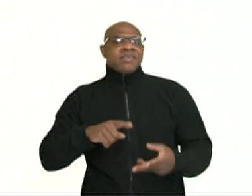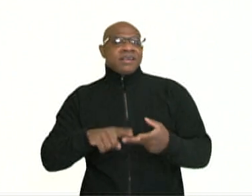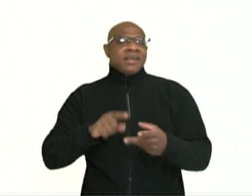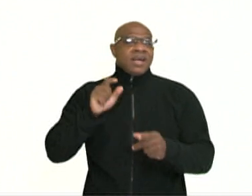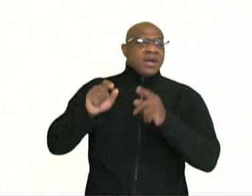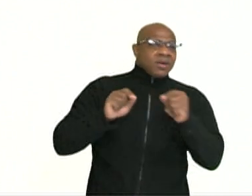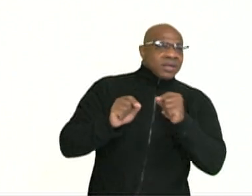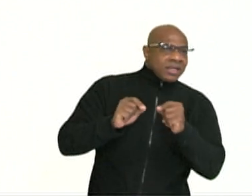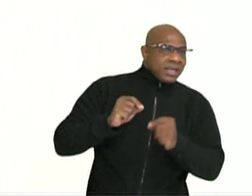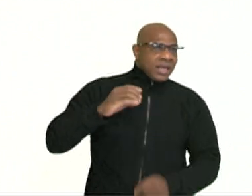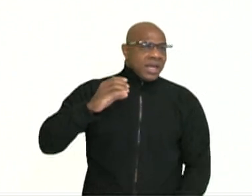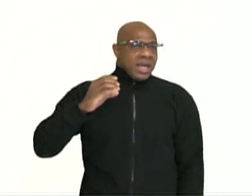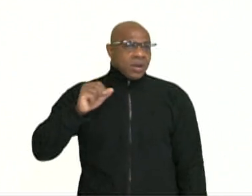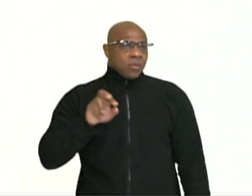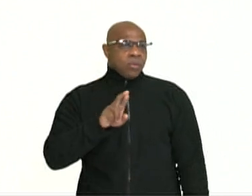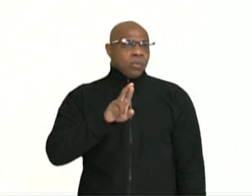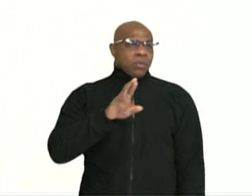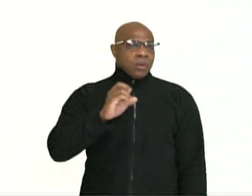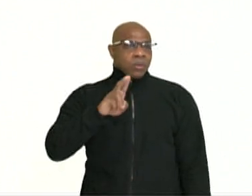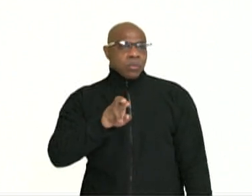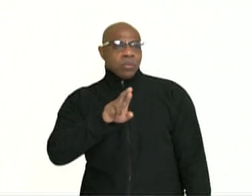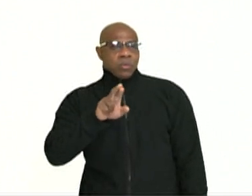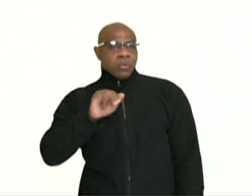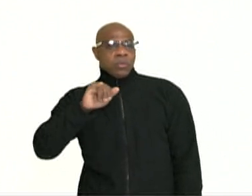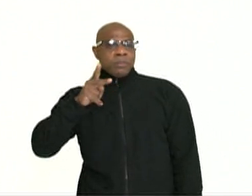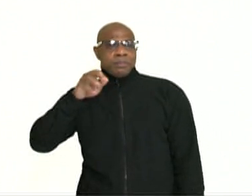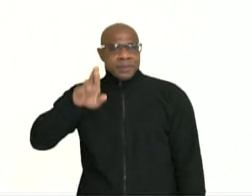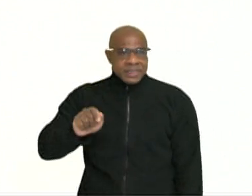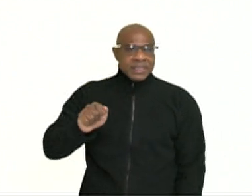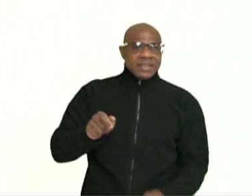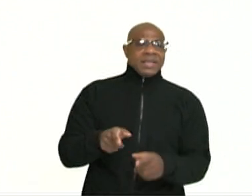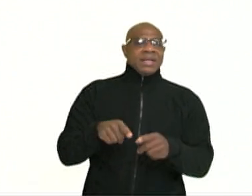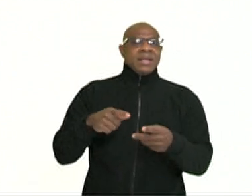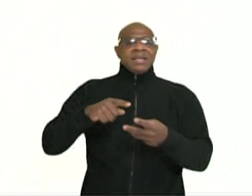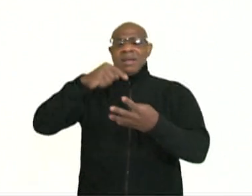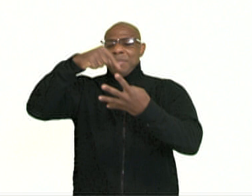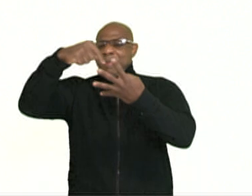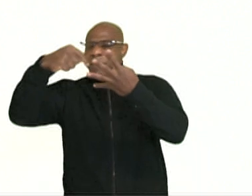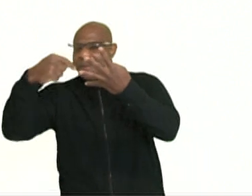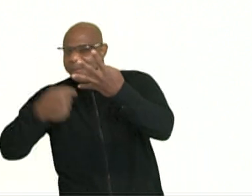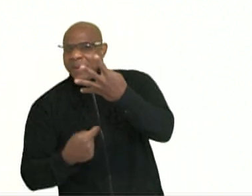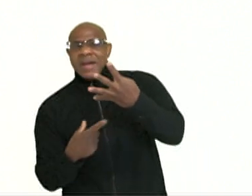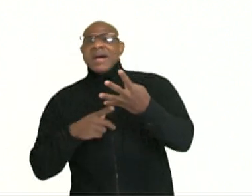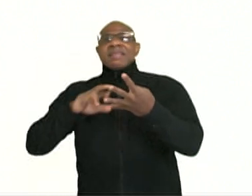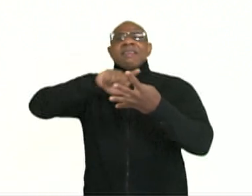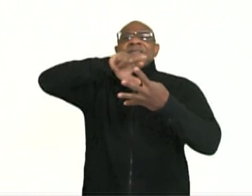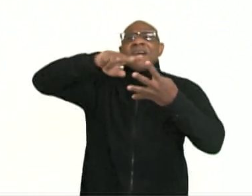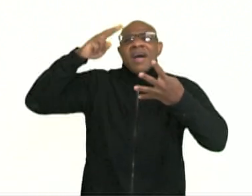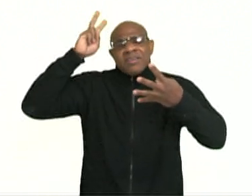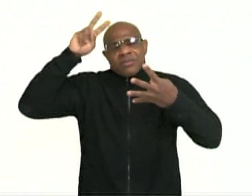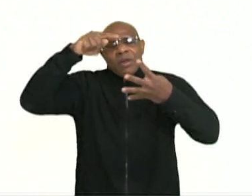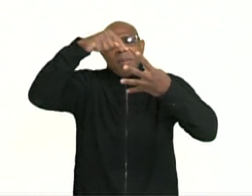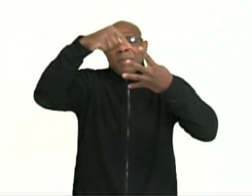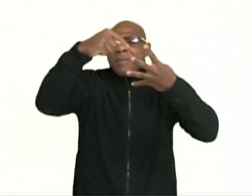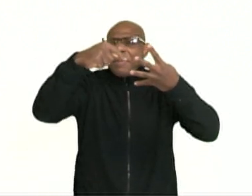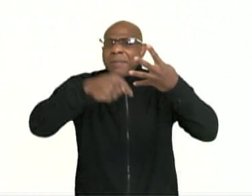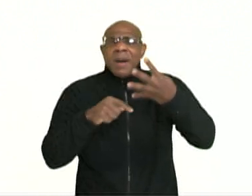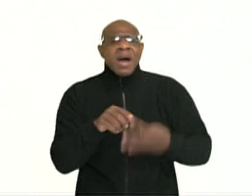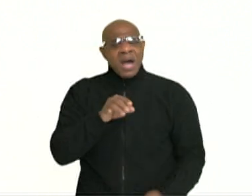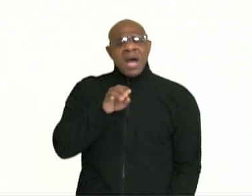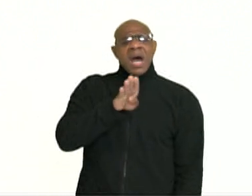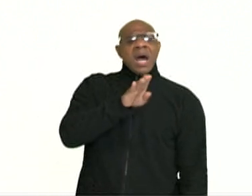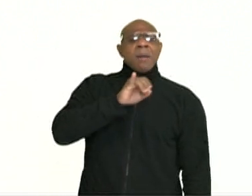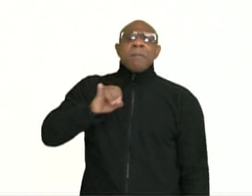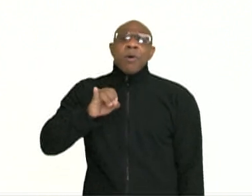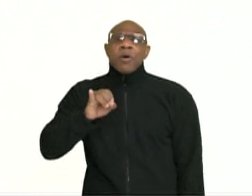estão espalhadas. E cada região do nosso país vai contá-las de uma maneira, Então, tem várias lendas, O Boitatá, que é